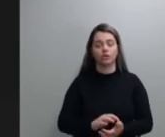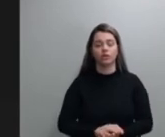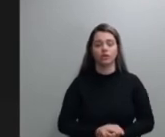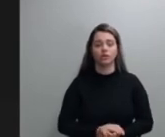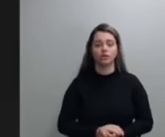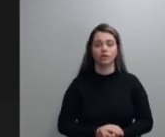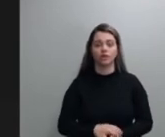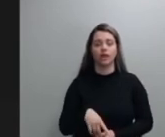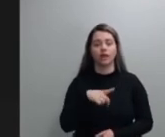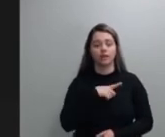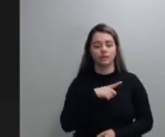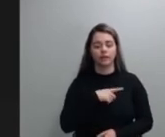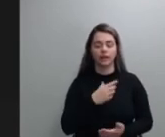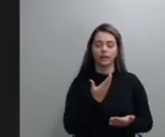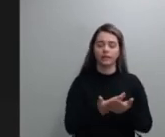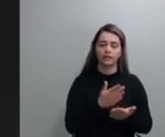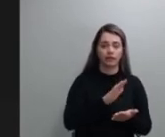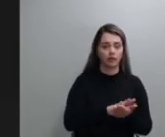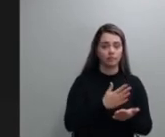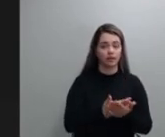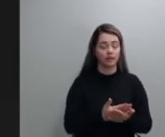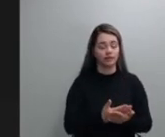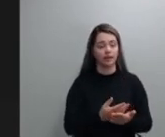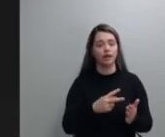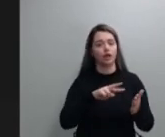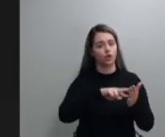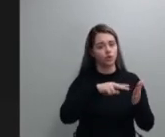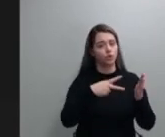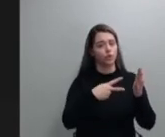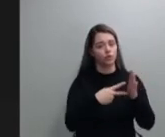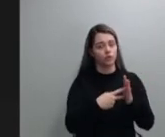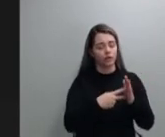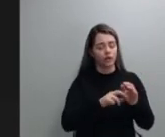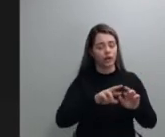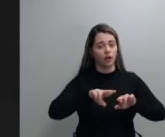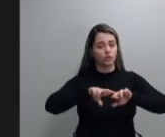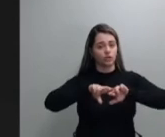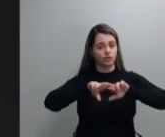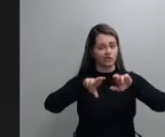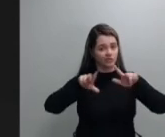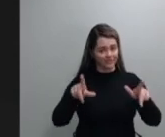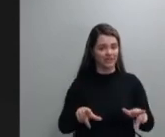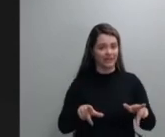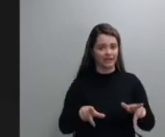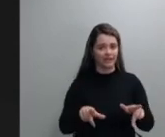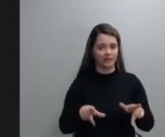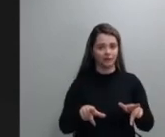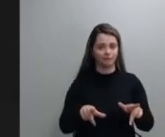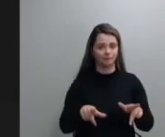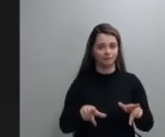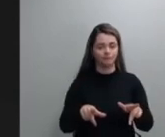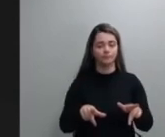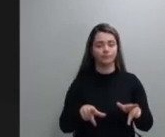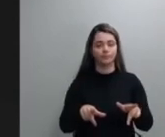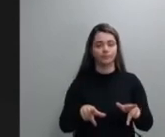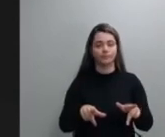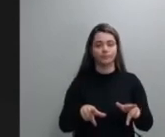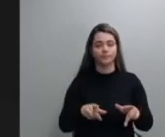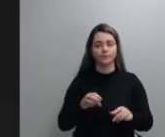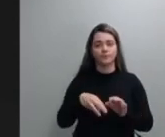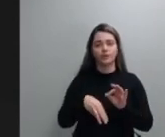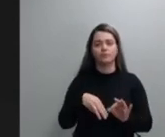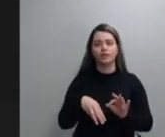portanto interpretar o termo realização ao contrário do que fez o saudoso e sempre querido ministro ori como a